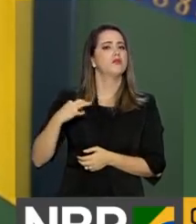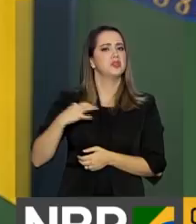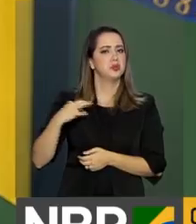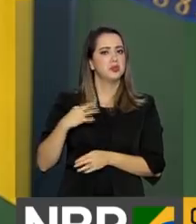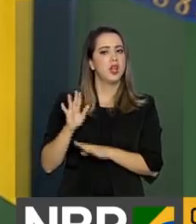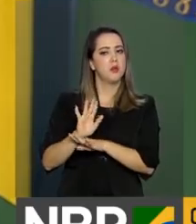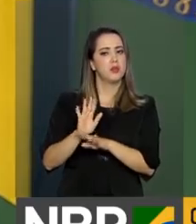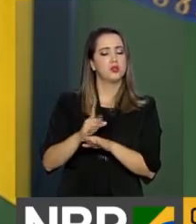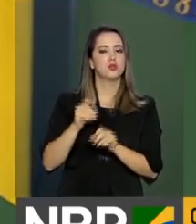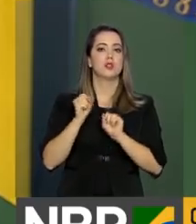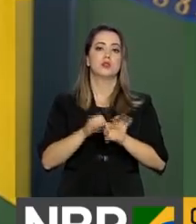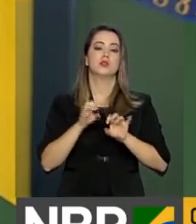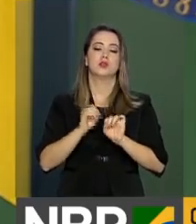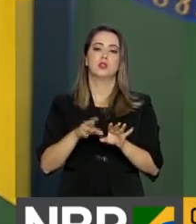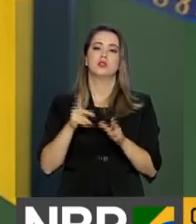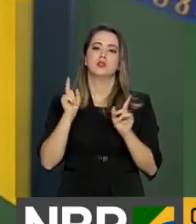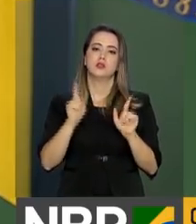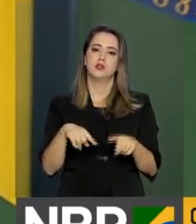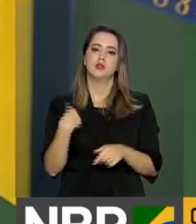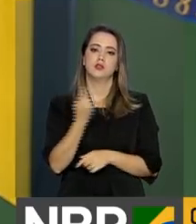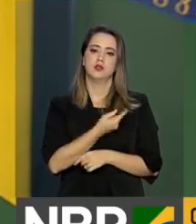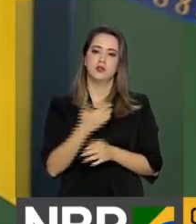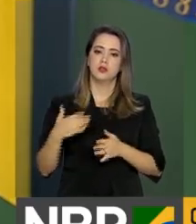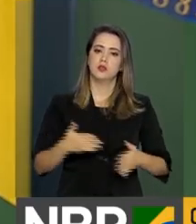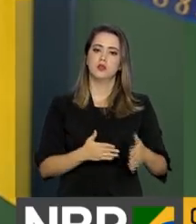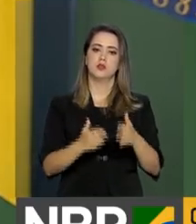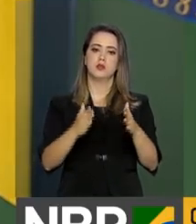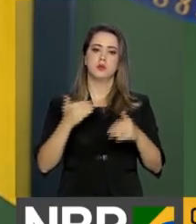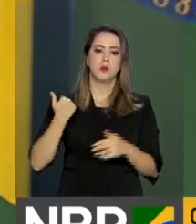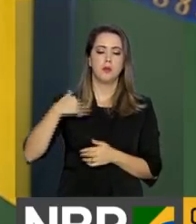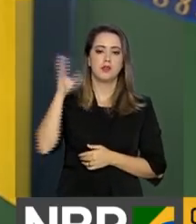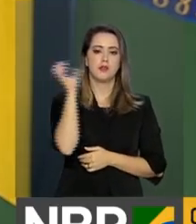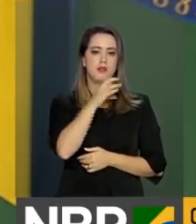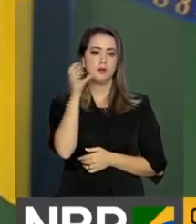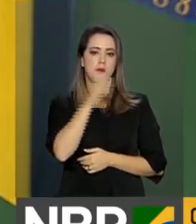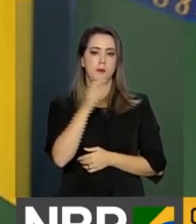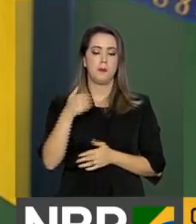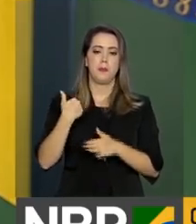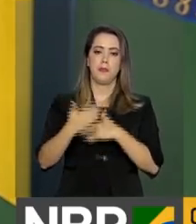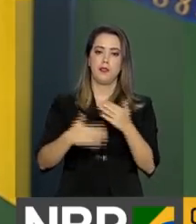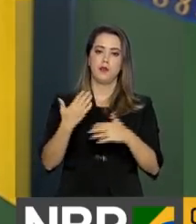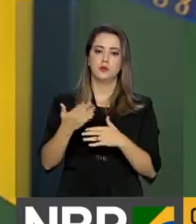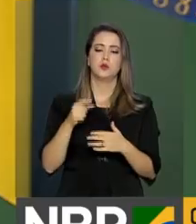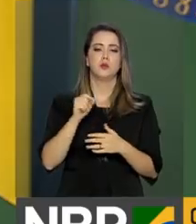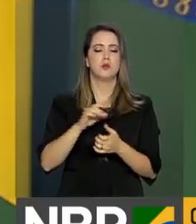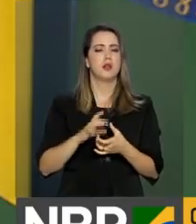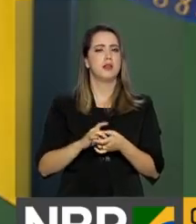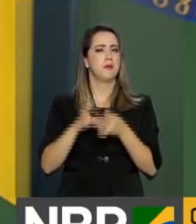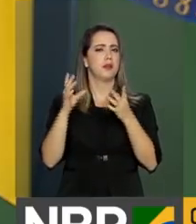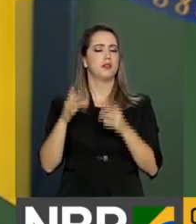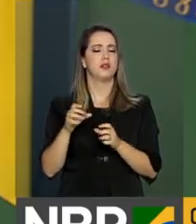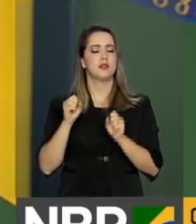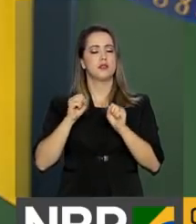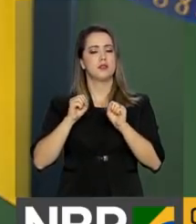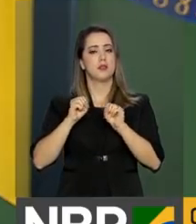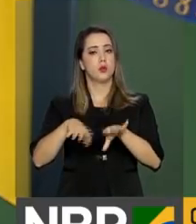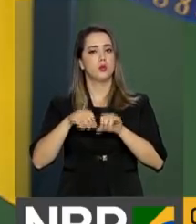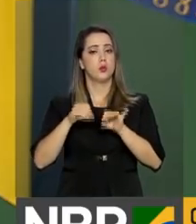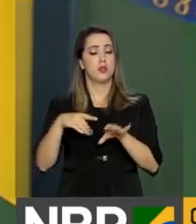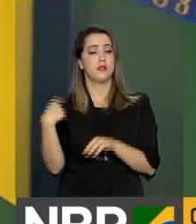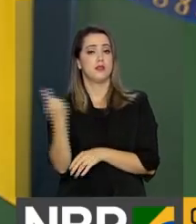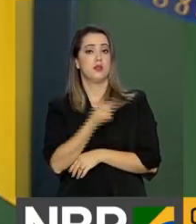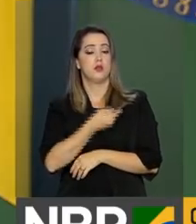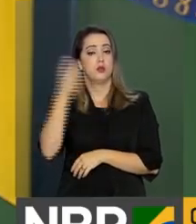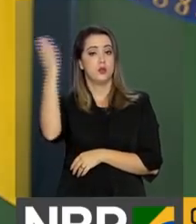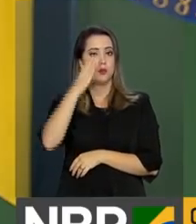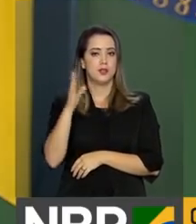a educação, naturalmente nós caminharíamos mais rápido para a redenção educacional do nosso país. Avançamos